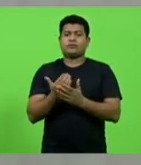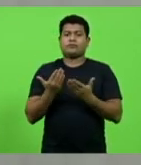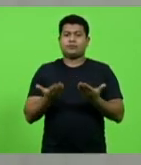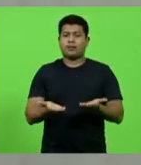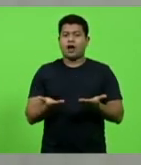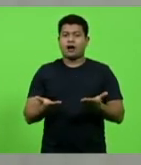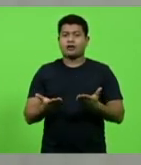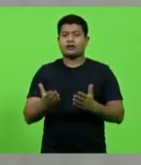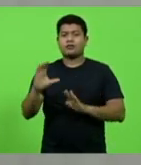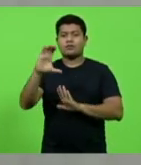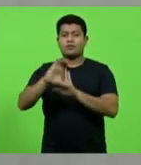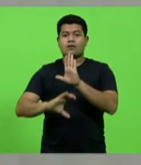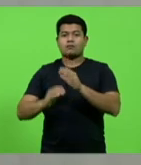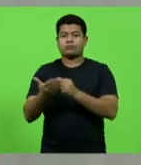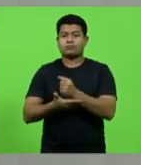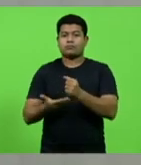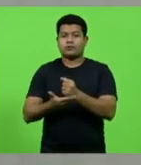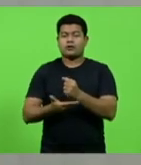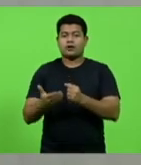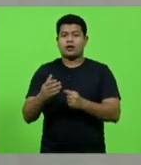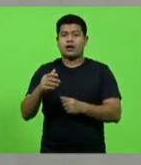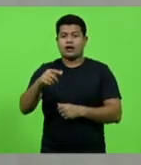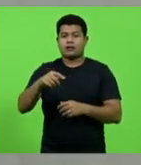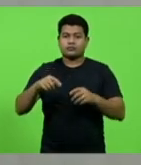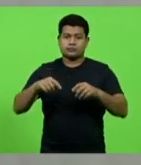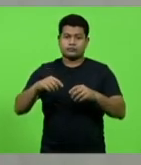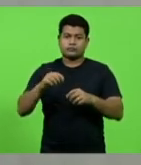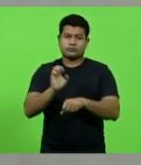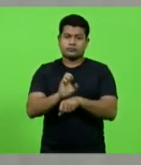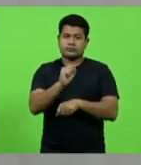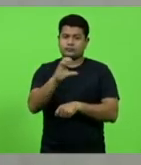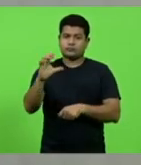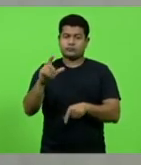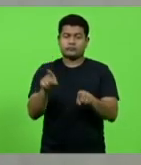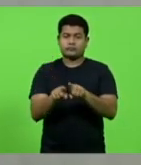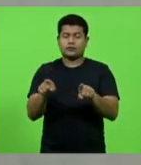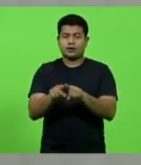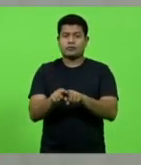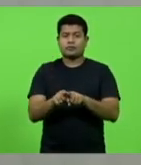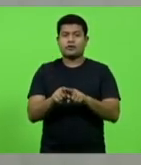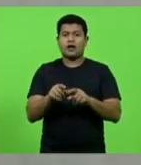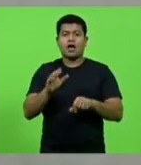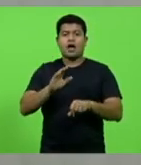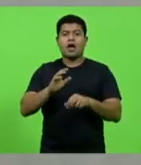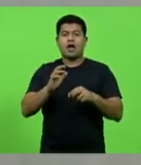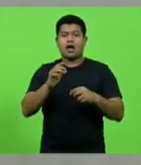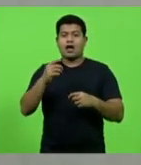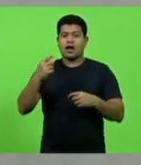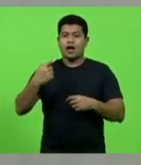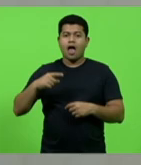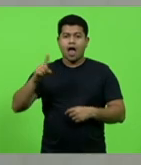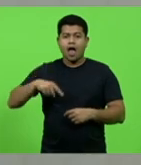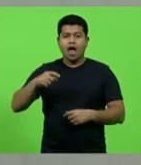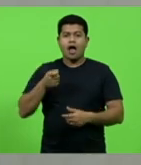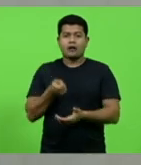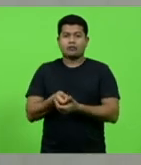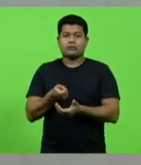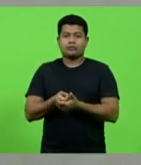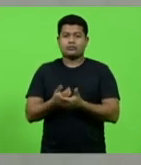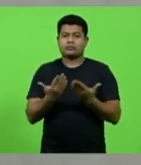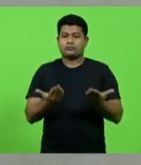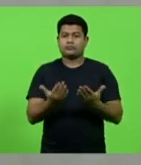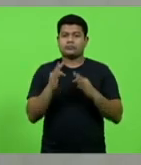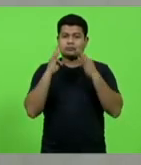Território Catarinense. Além disso, compete à família e ao Estado garantir a convivência em sociedade, lembrando